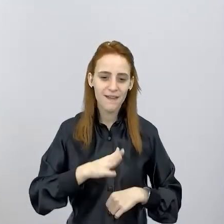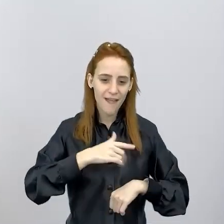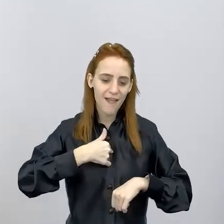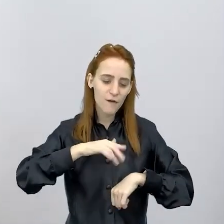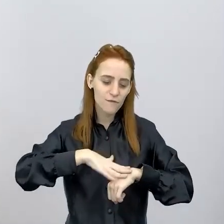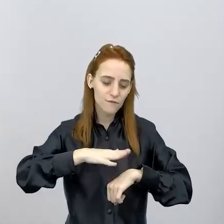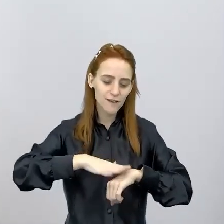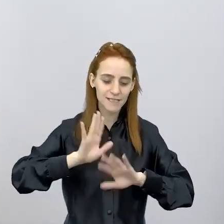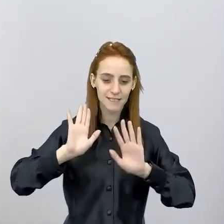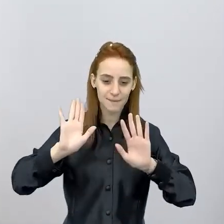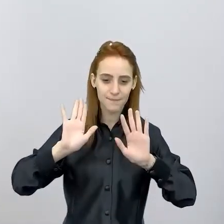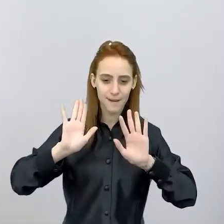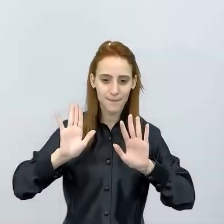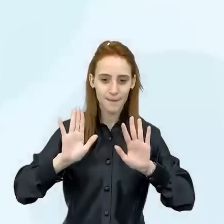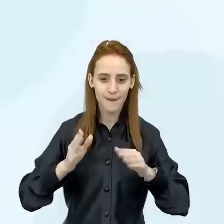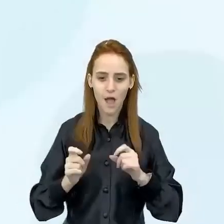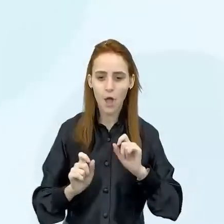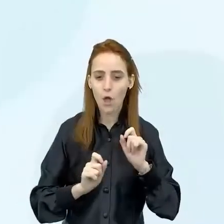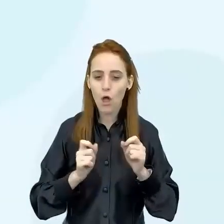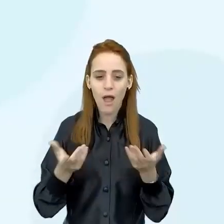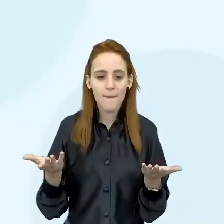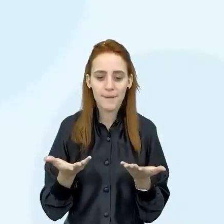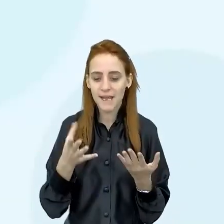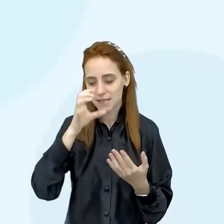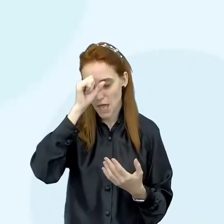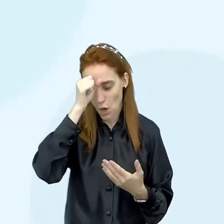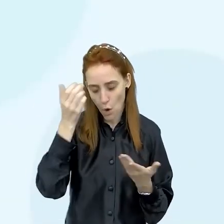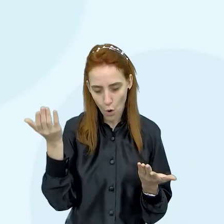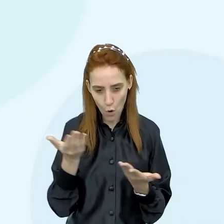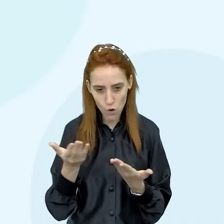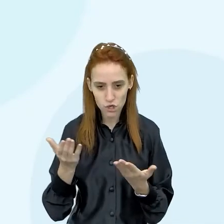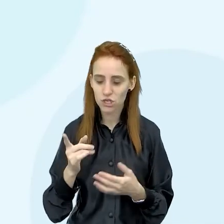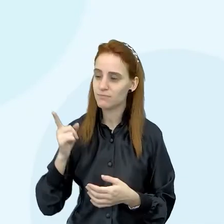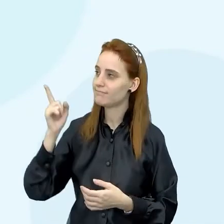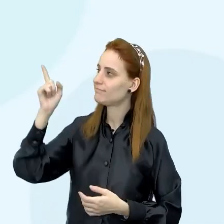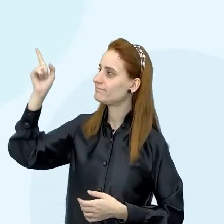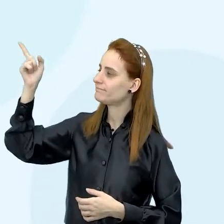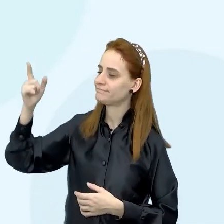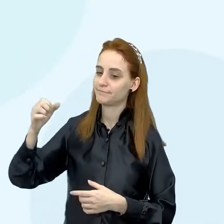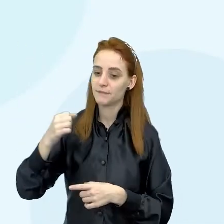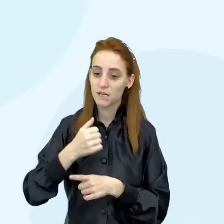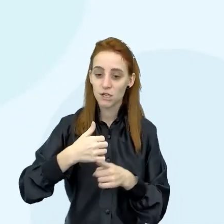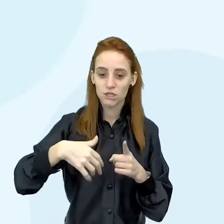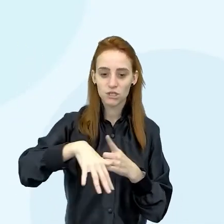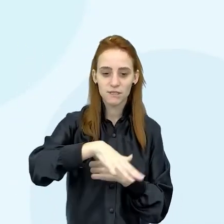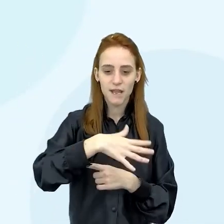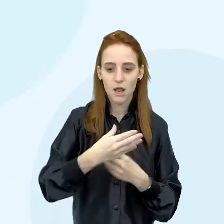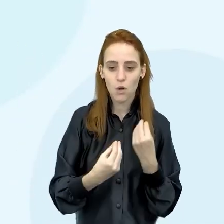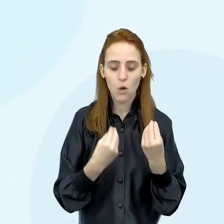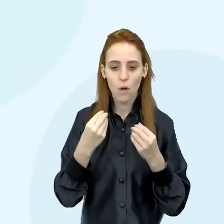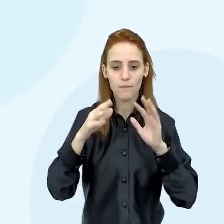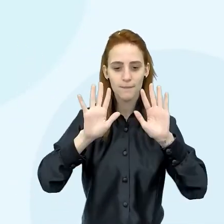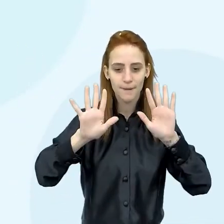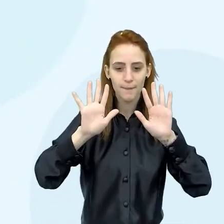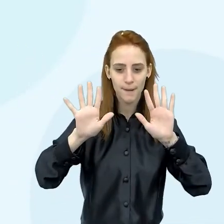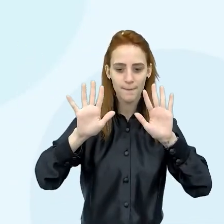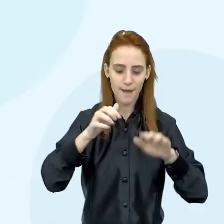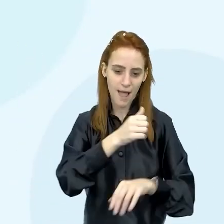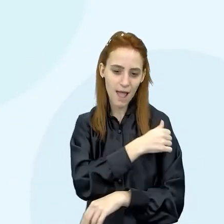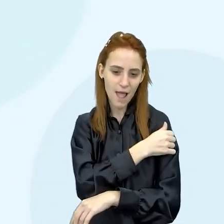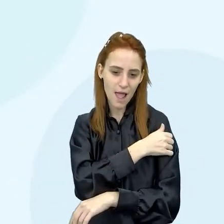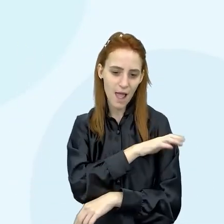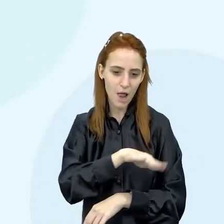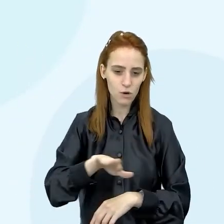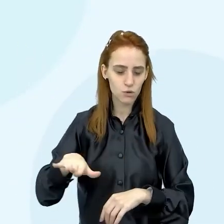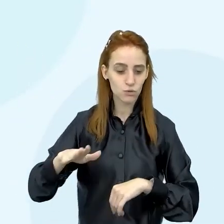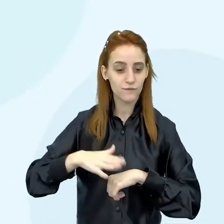certo? Olha só, o que aprendemos hoje? Hoje nós propusemos a socialização dos manifestos elaborados pelos estudantes e o modo